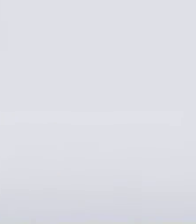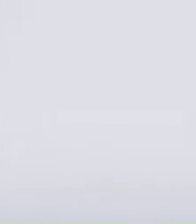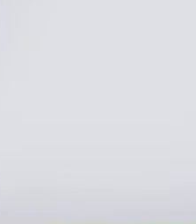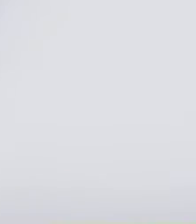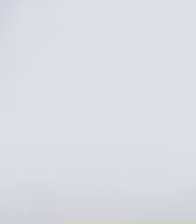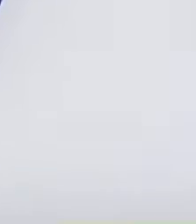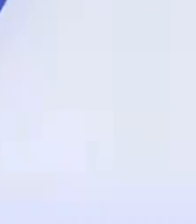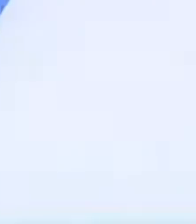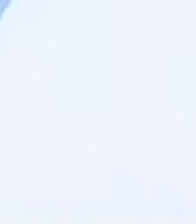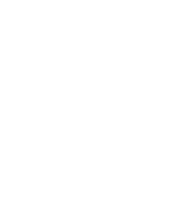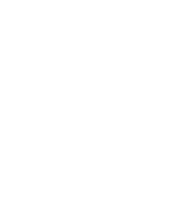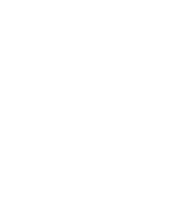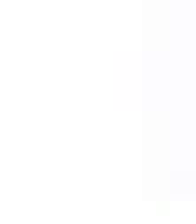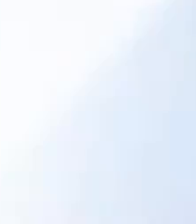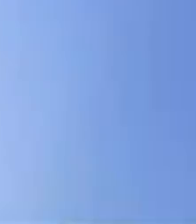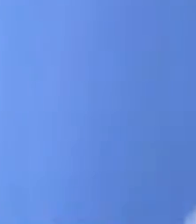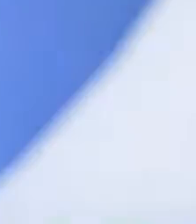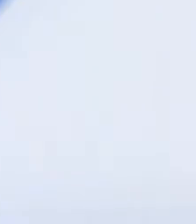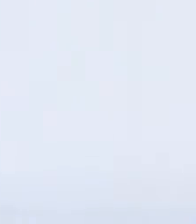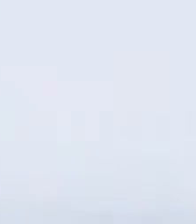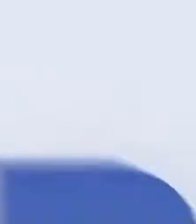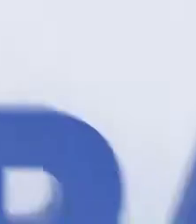E aí